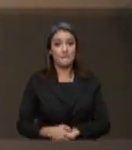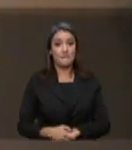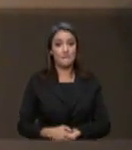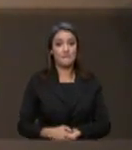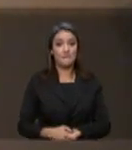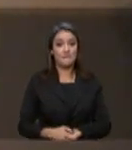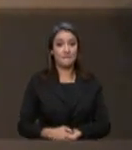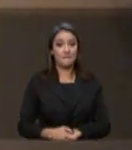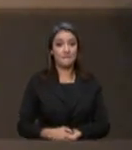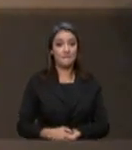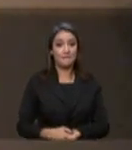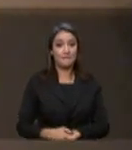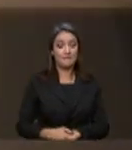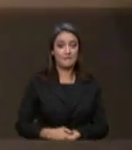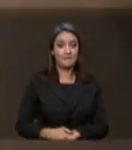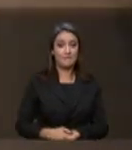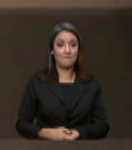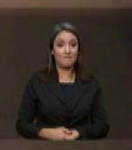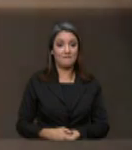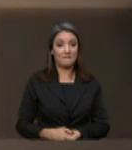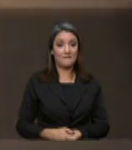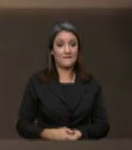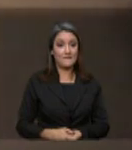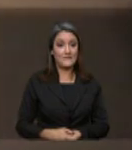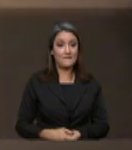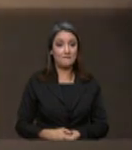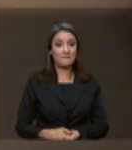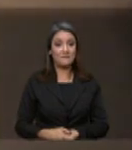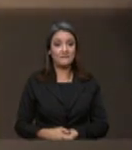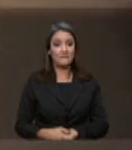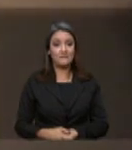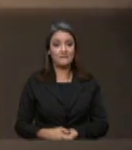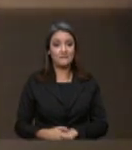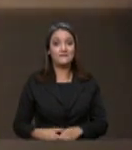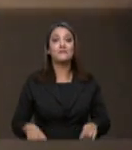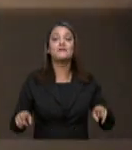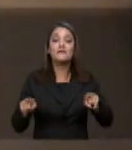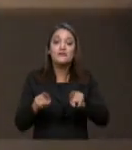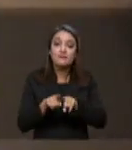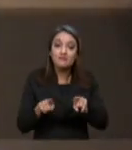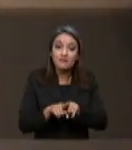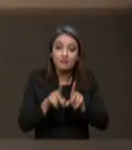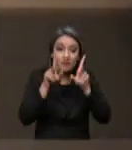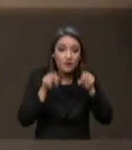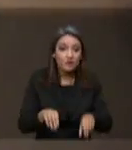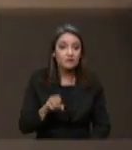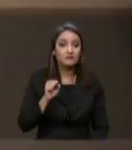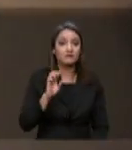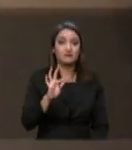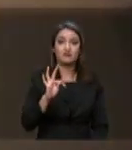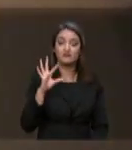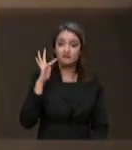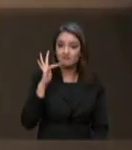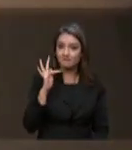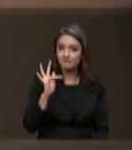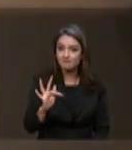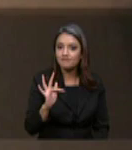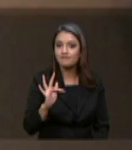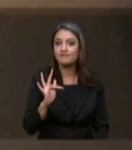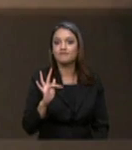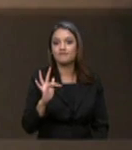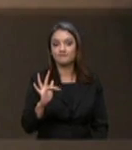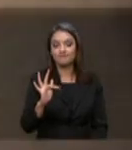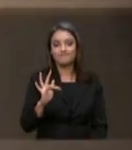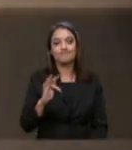Oi e da mesma forma e com o mesmo Rigor que Supremo Tribunal Federal está respondendo